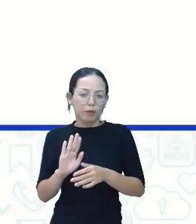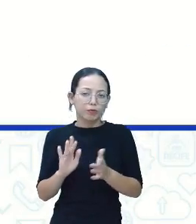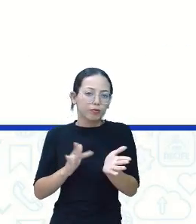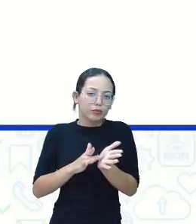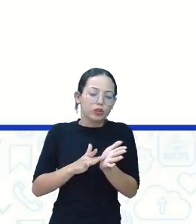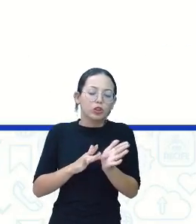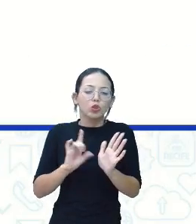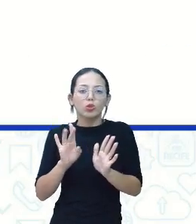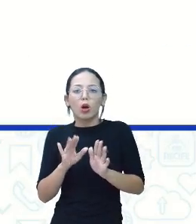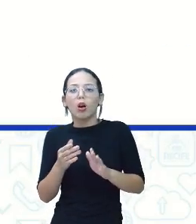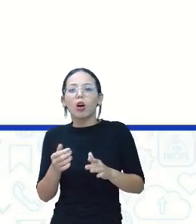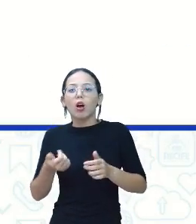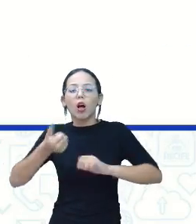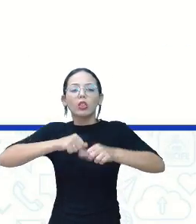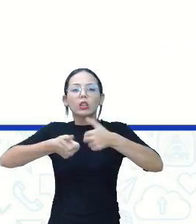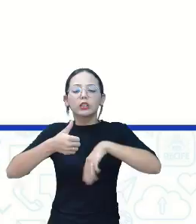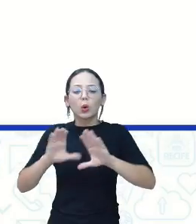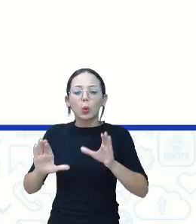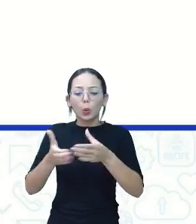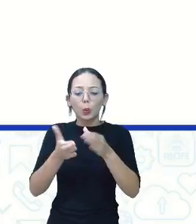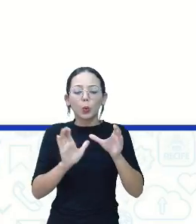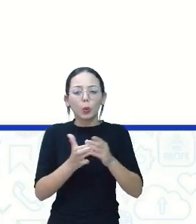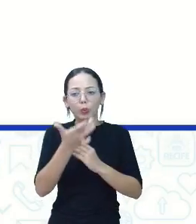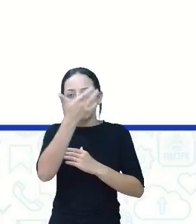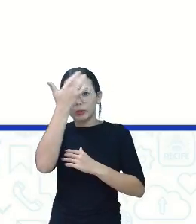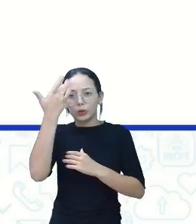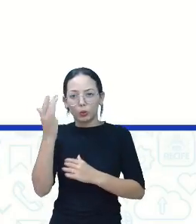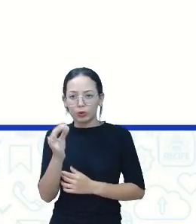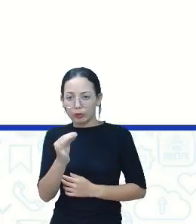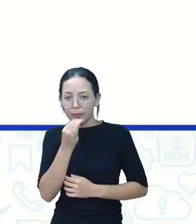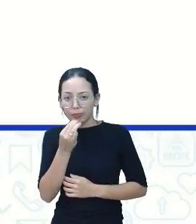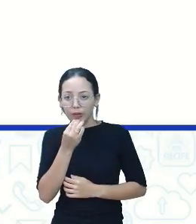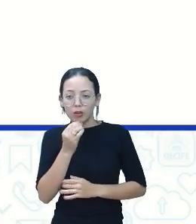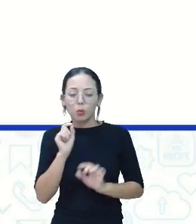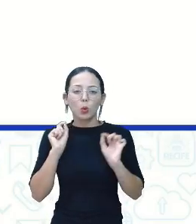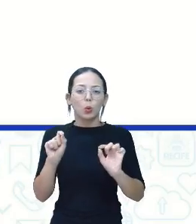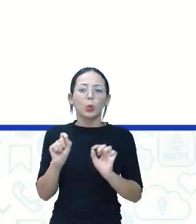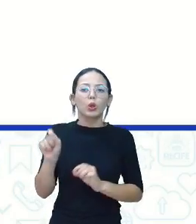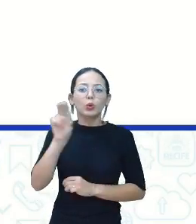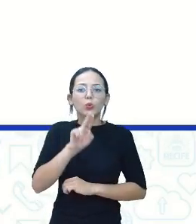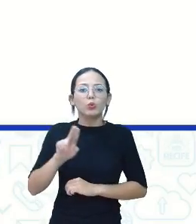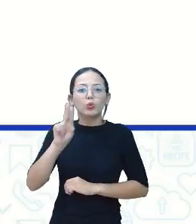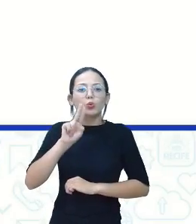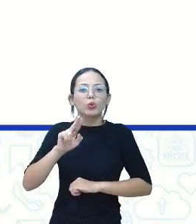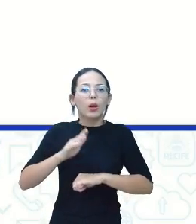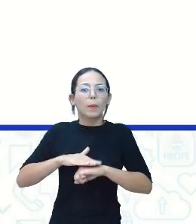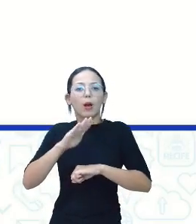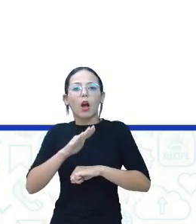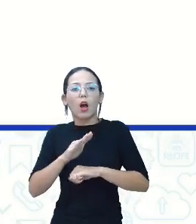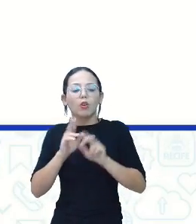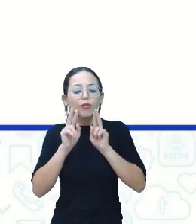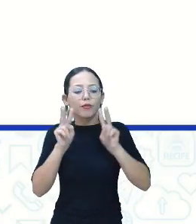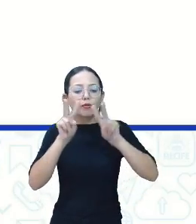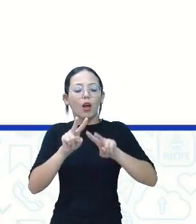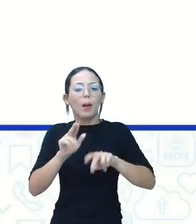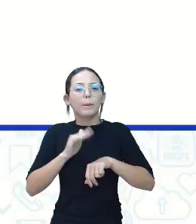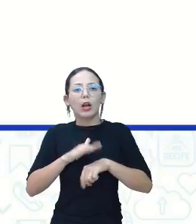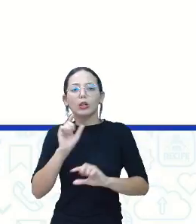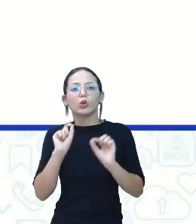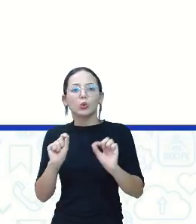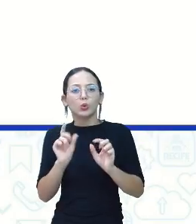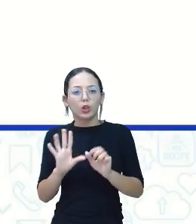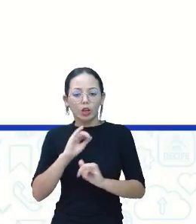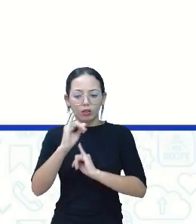vai analisar, por exemplo, um grupo de pessoas com relação a o que é que ela vê mais